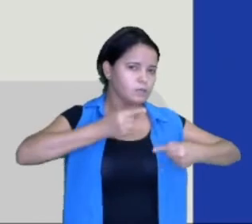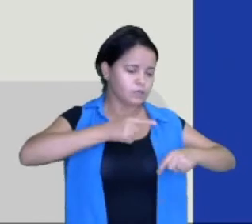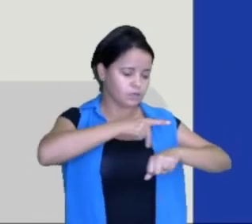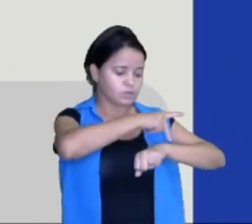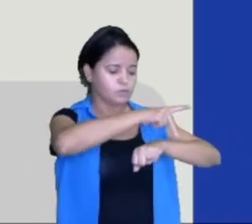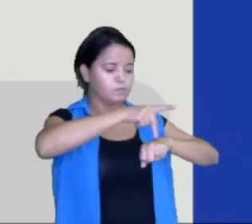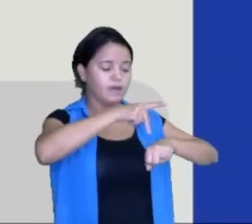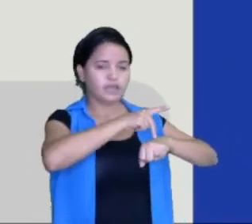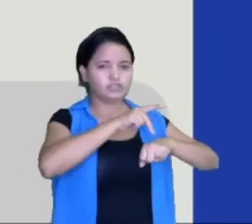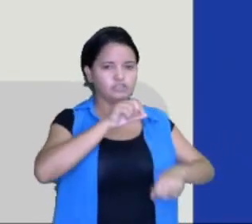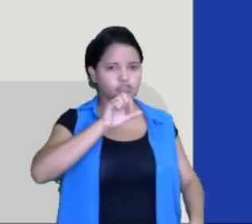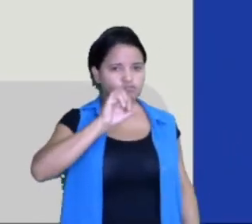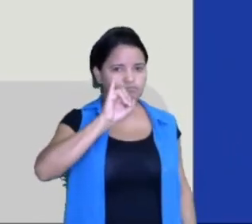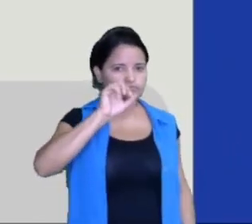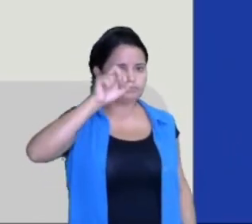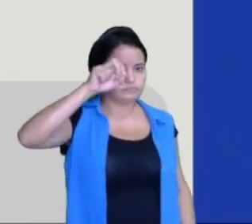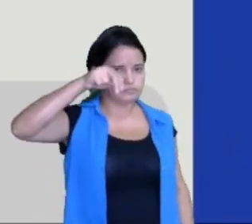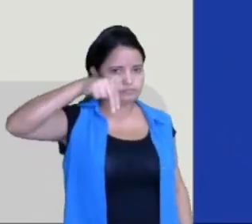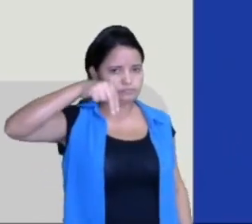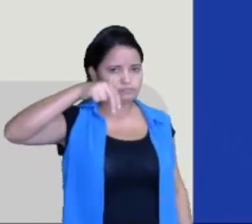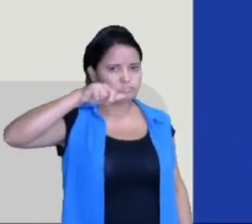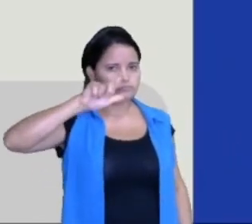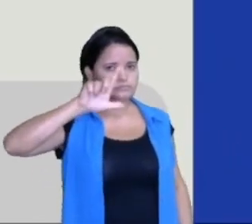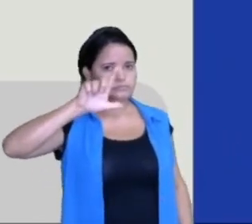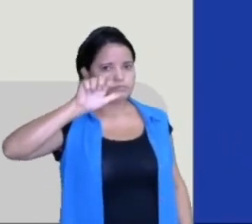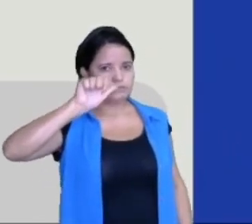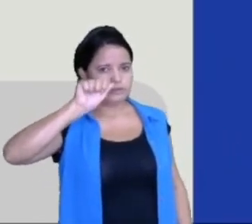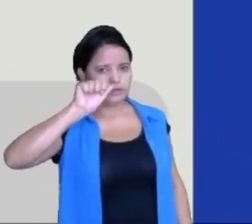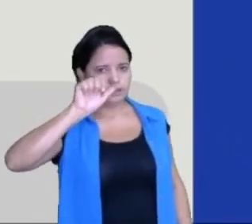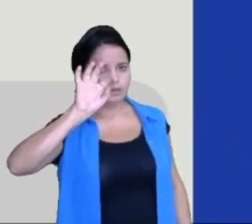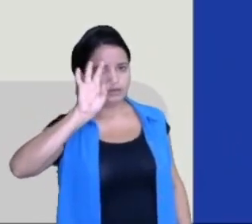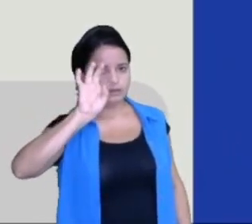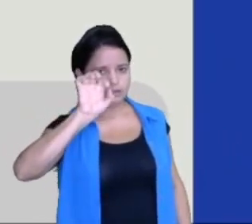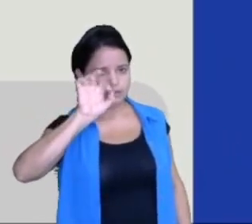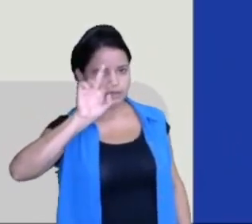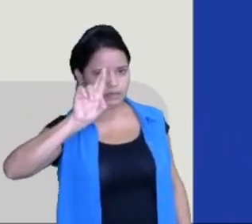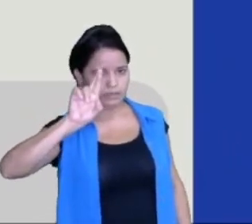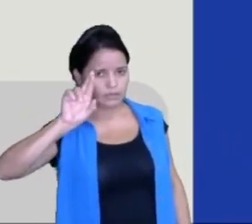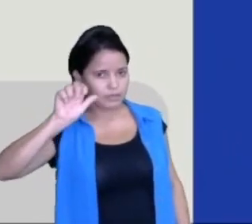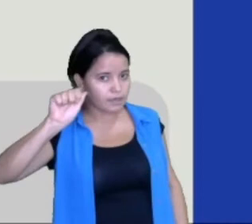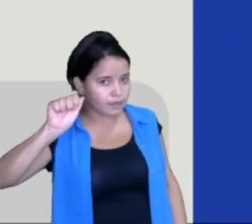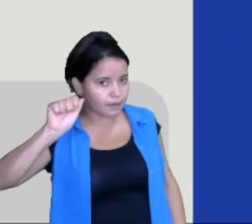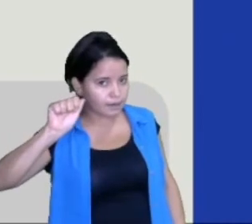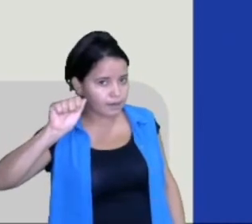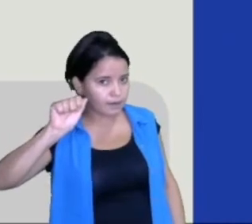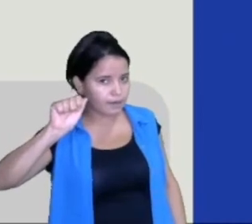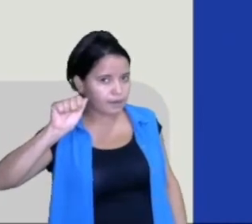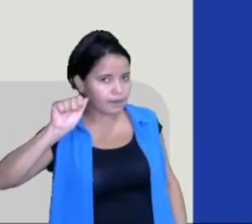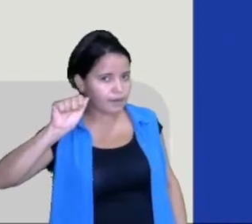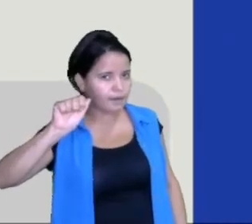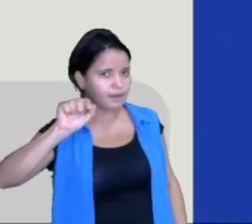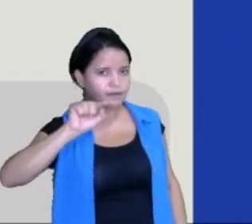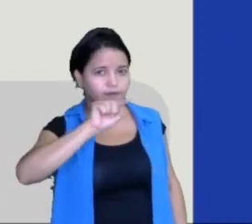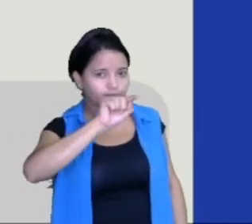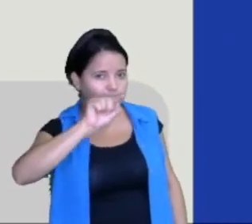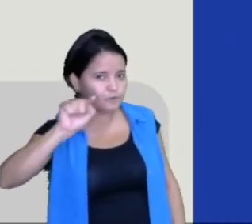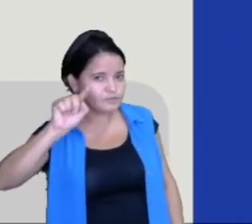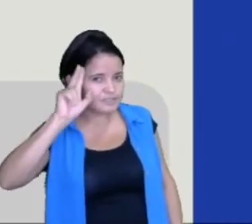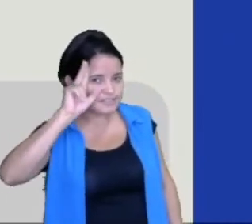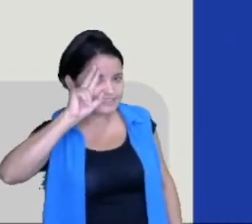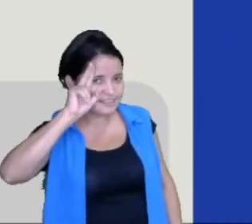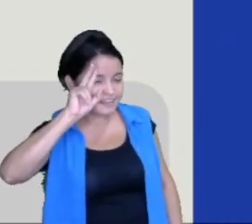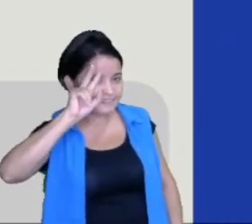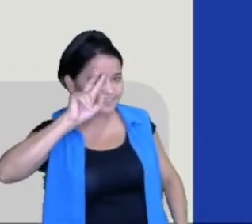alterou-se drasticamente. Lembra das leis, principalmente das